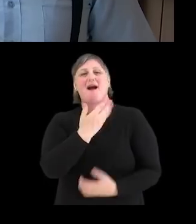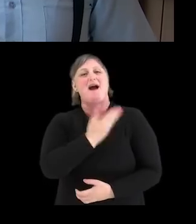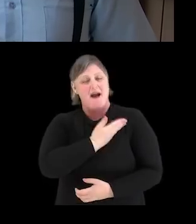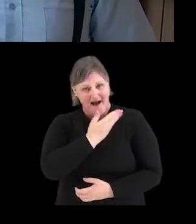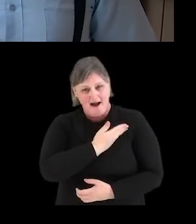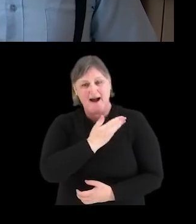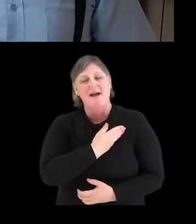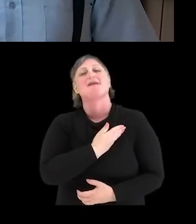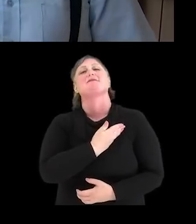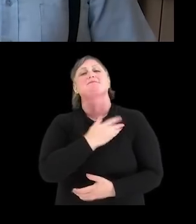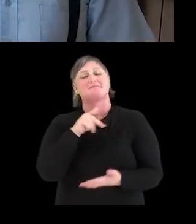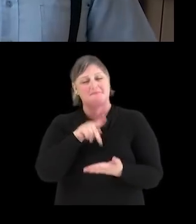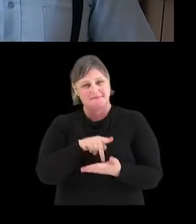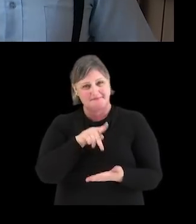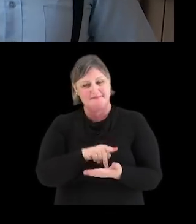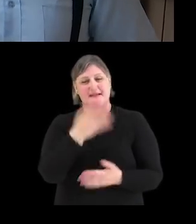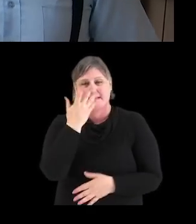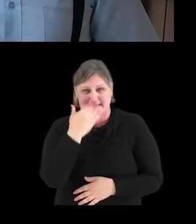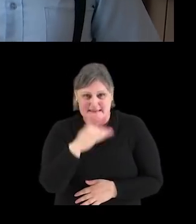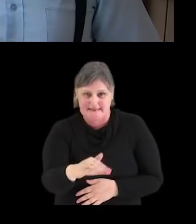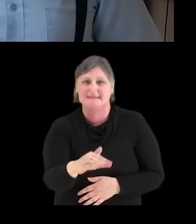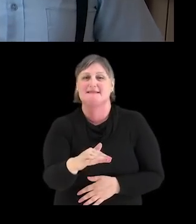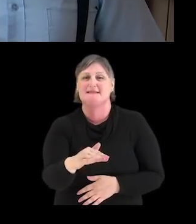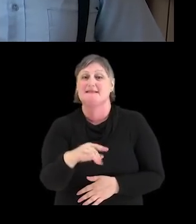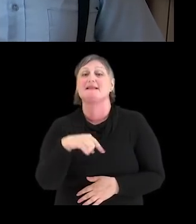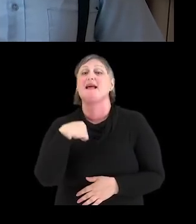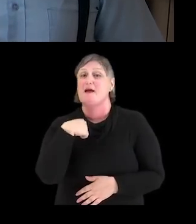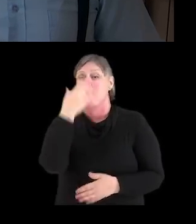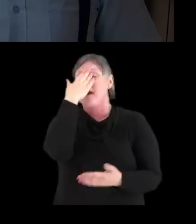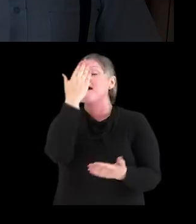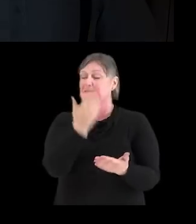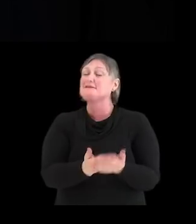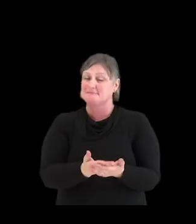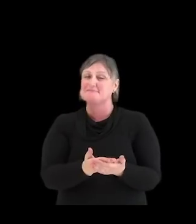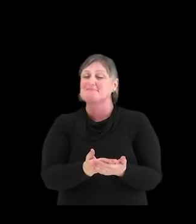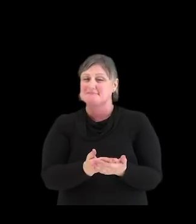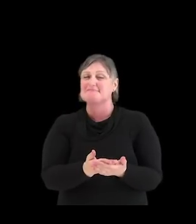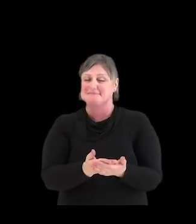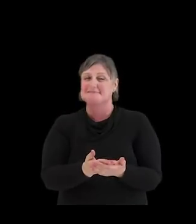é uma amizade sincera dessas criancinhas. Ali eu posso confiar.